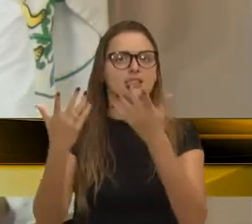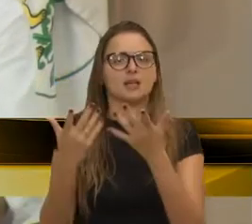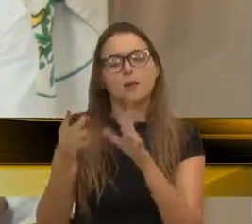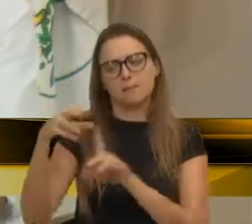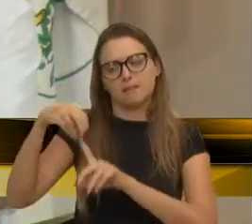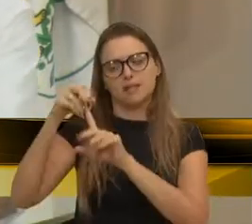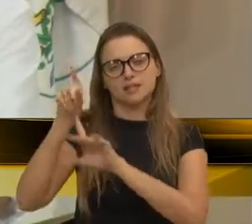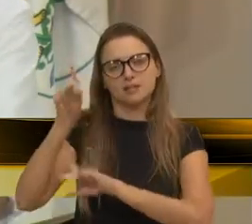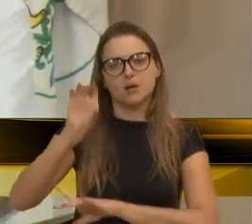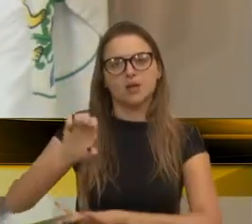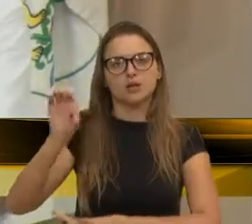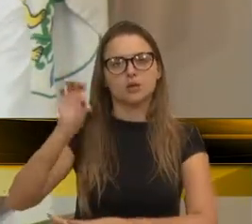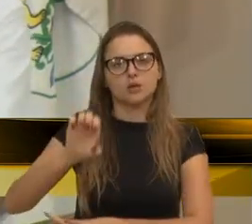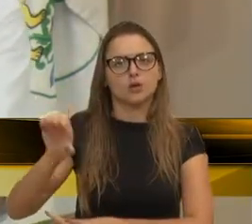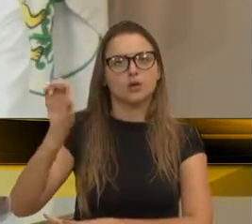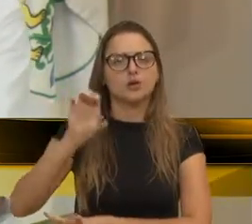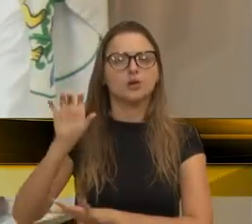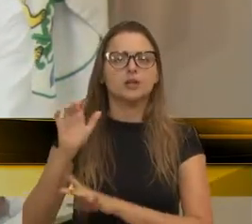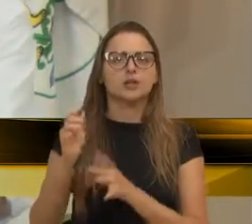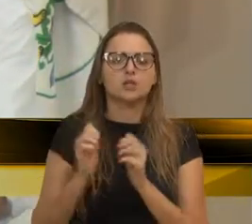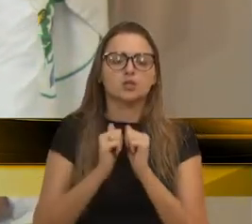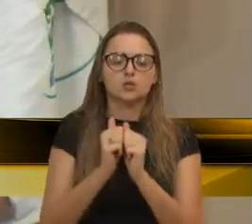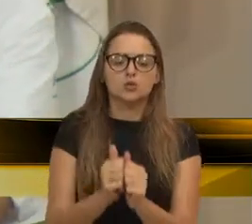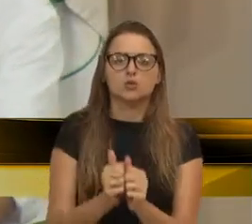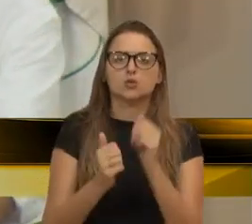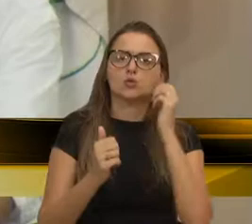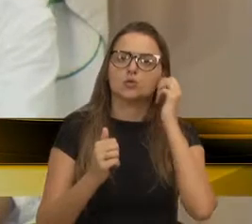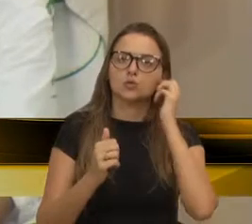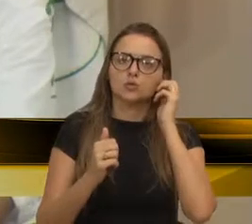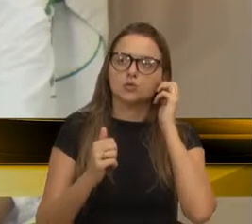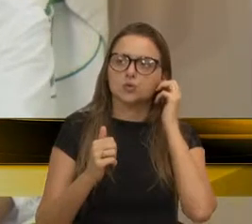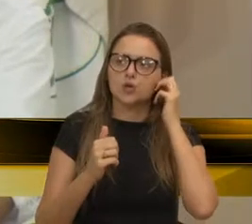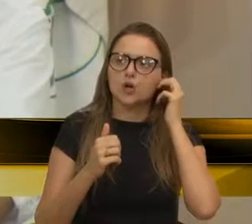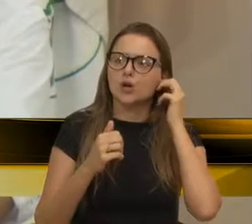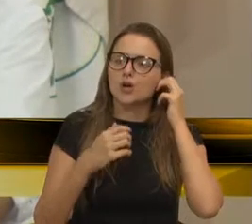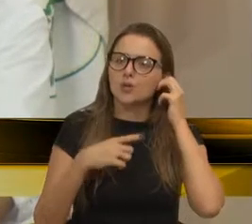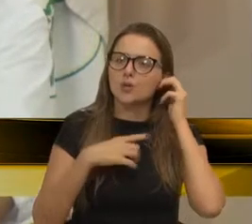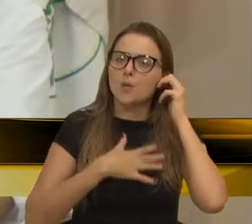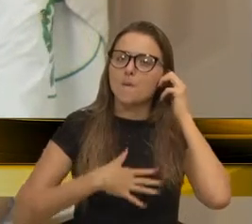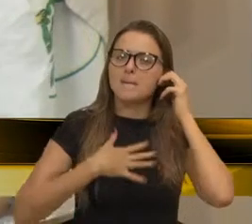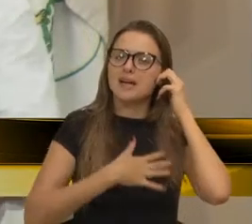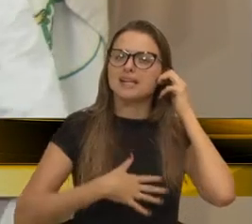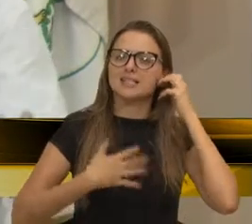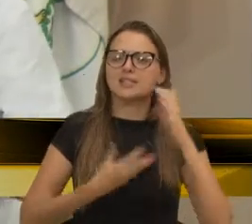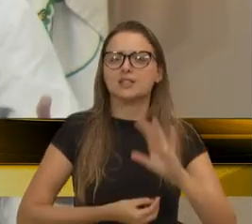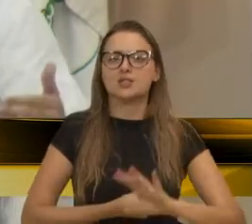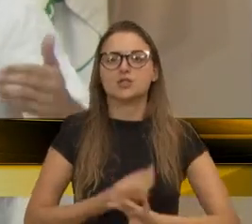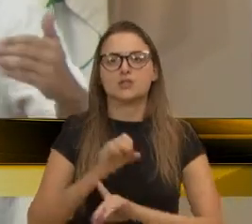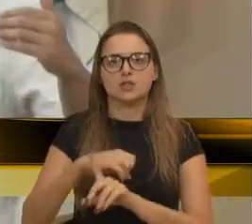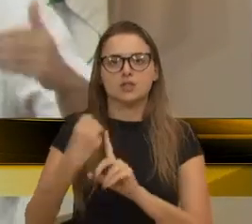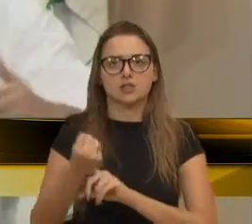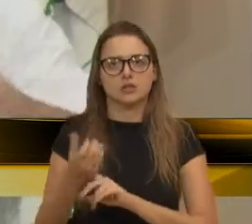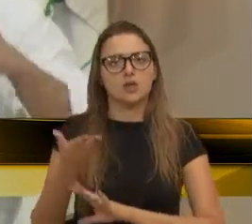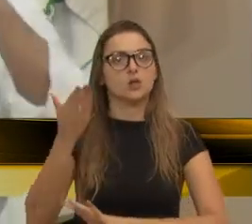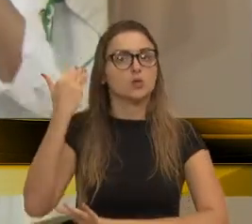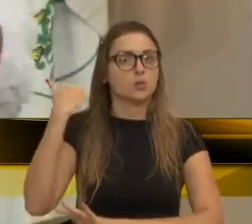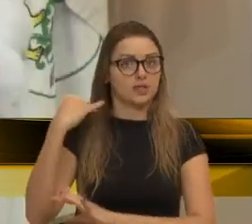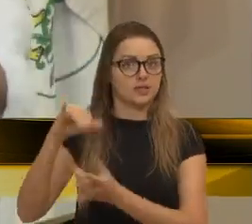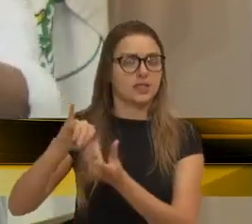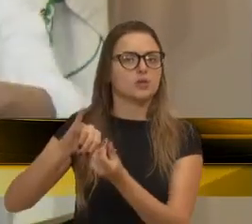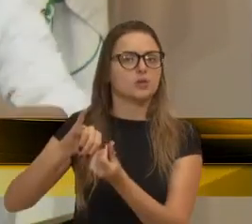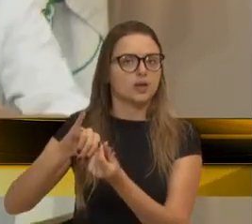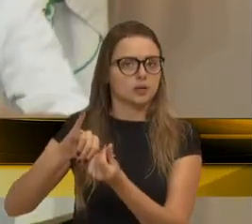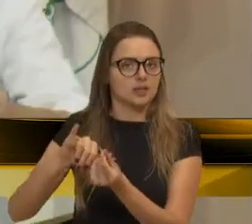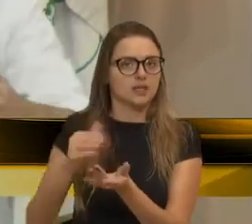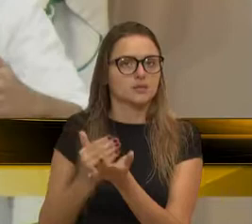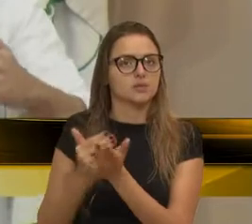Europa, através do estado de bem-estar social. Naquela ocasião, o capitalismo conseguiu um grande